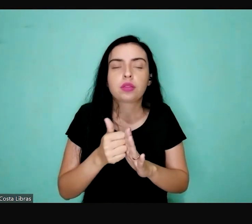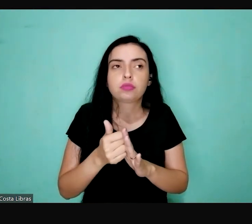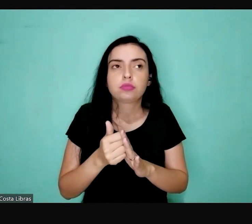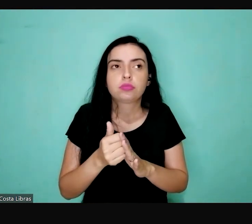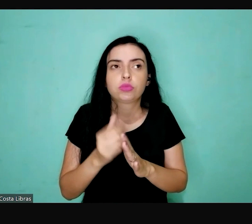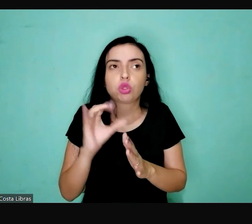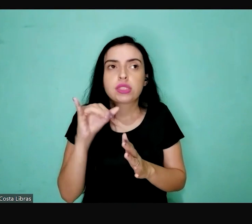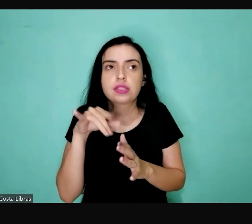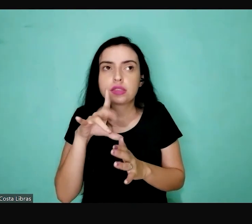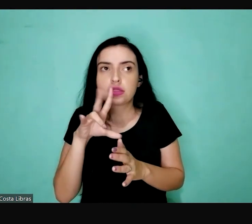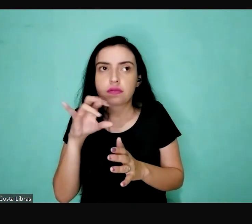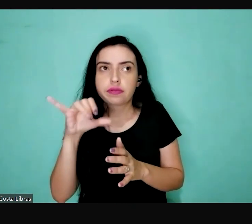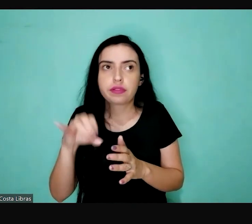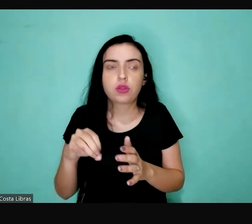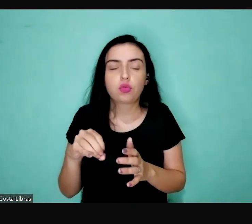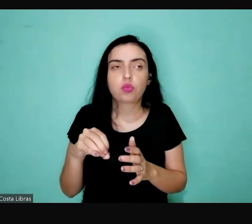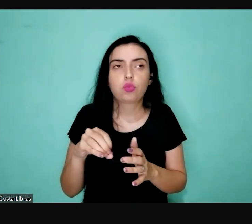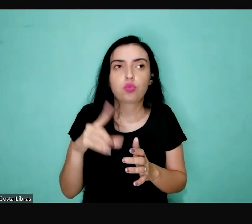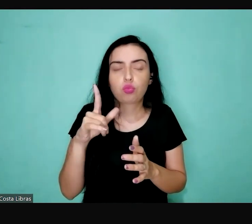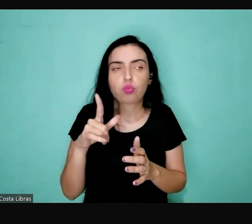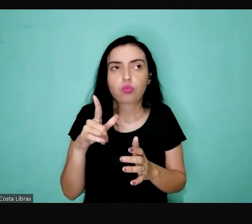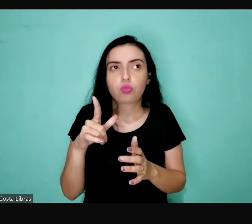Supremo, se